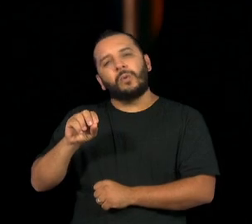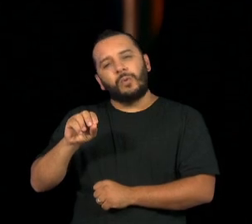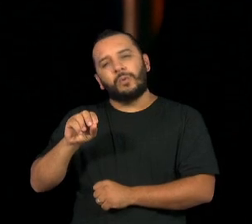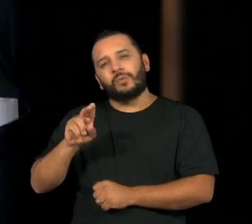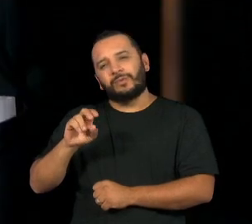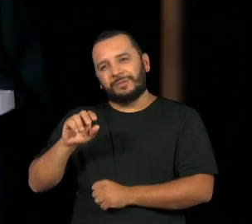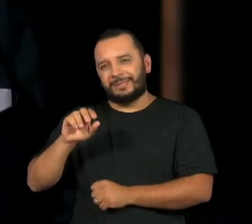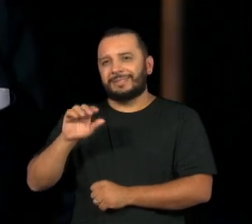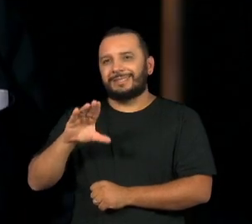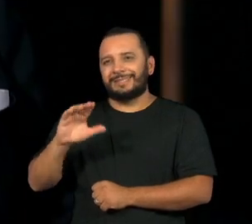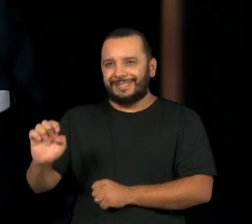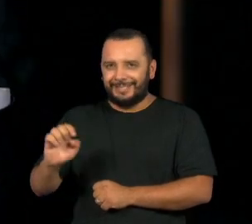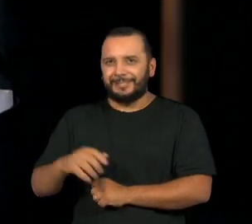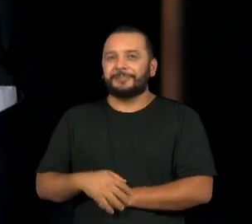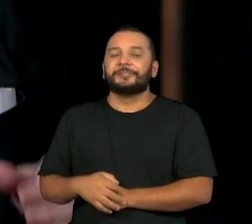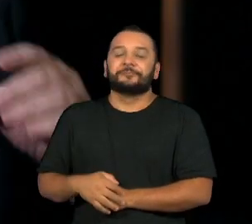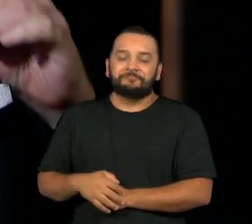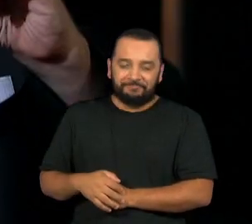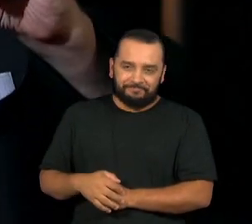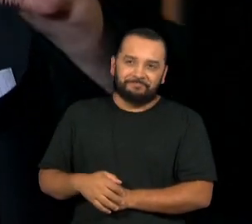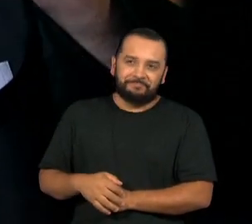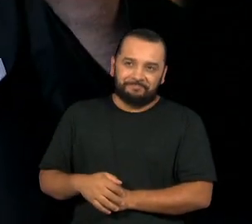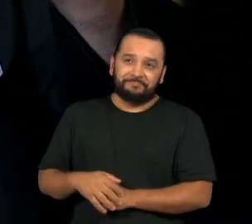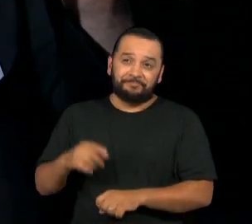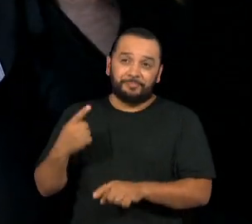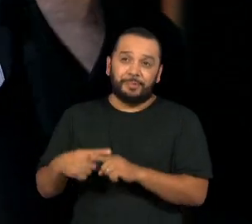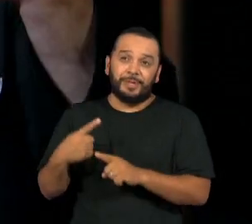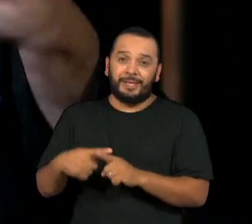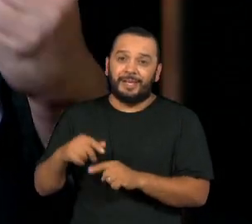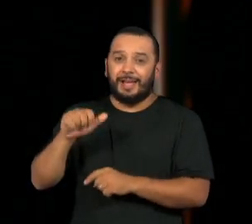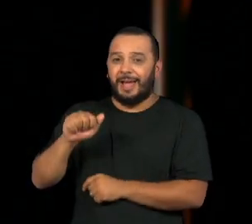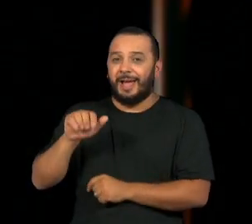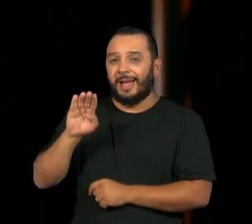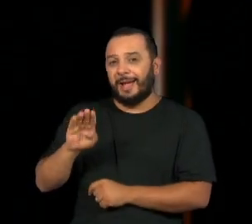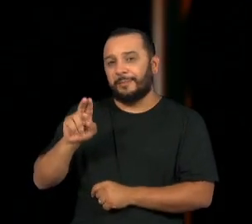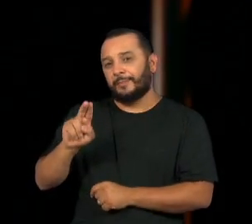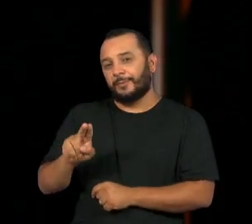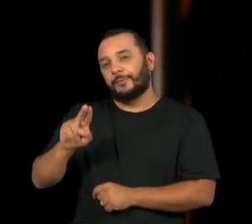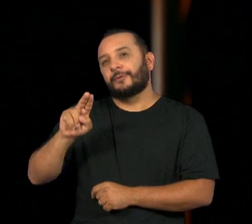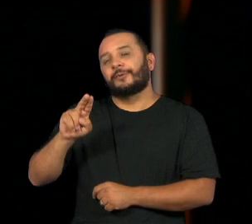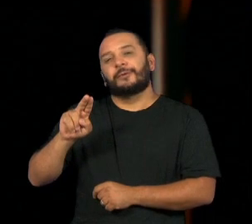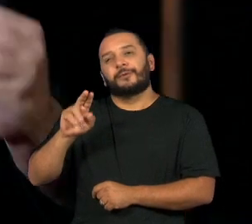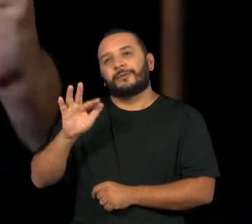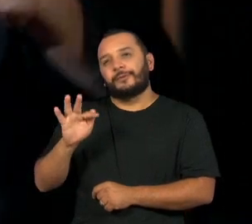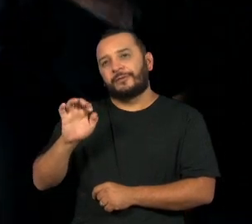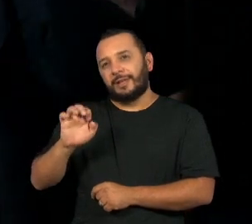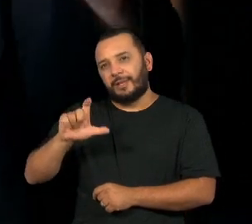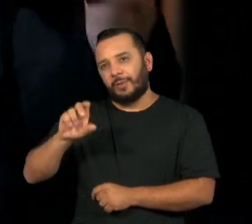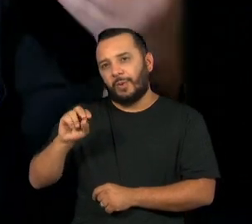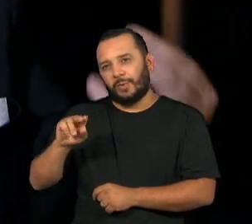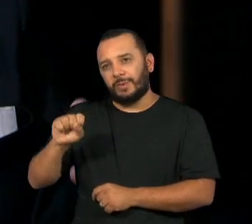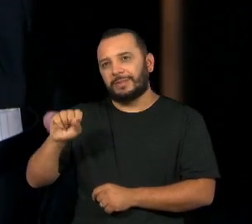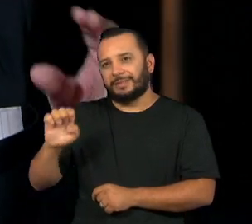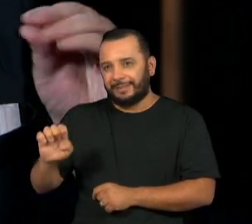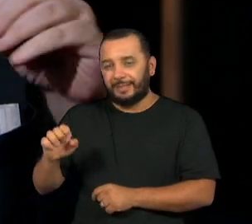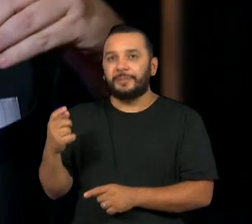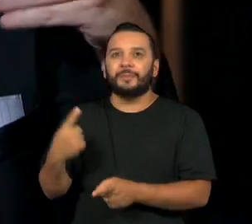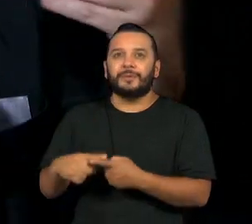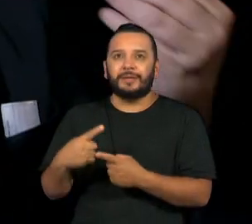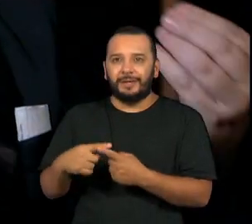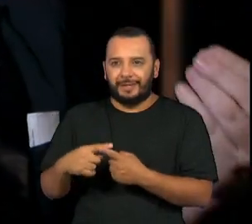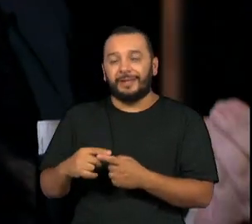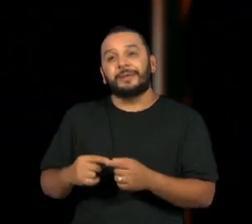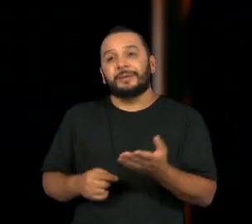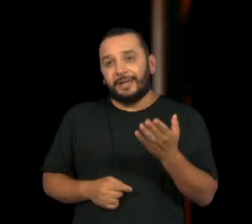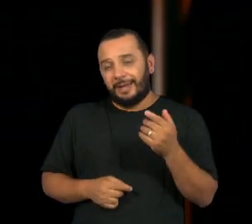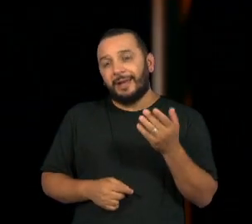nome. Bonito. Por que se chama Abu Felouce? Sim, senhor. Porque iria se chamar Abu